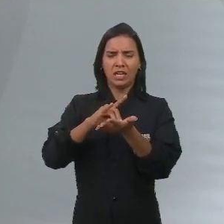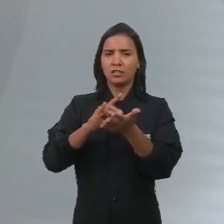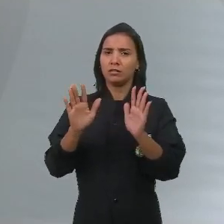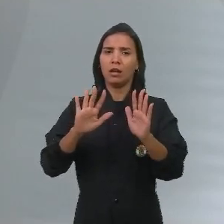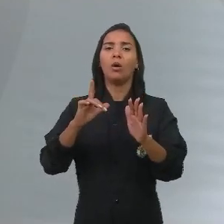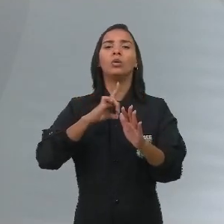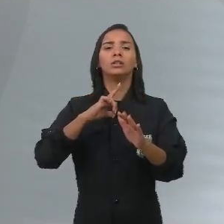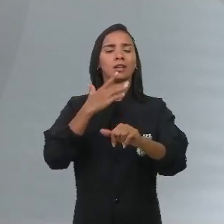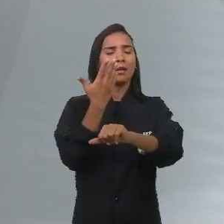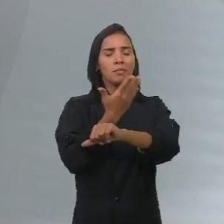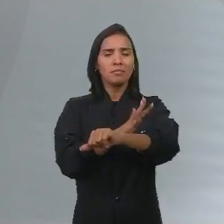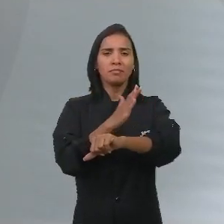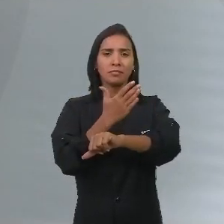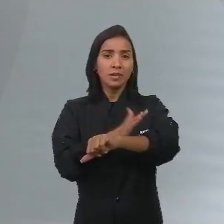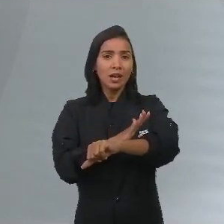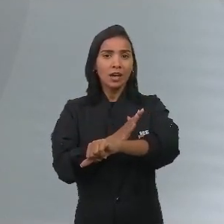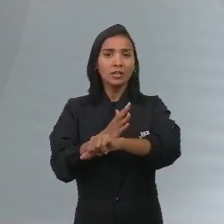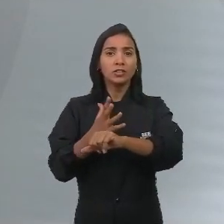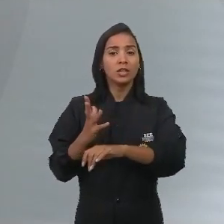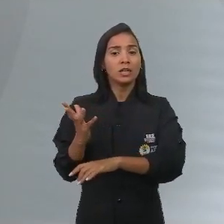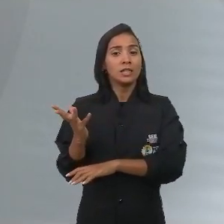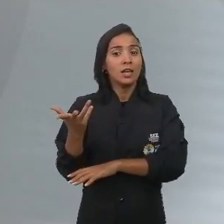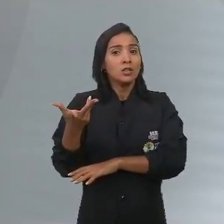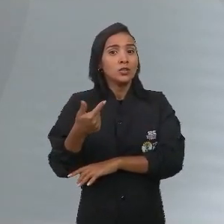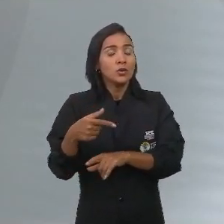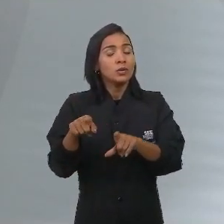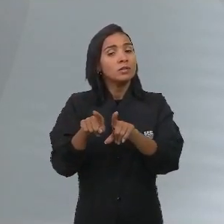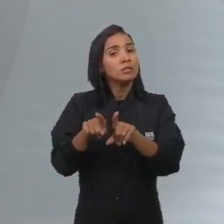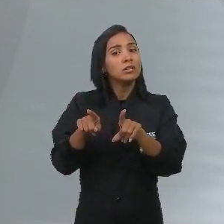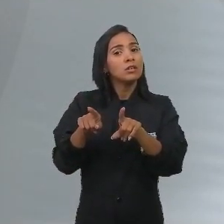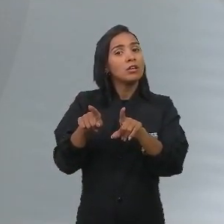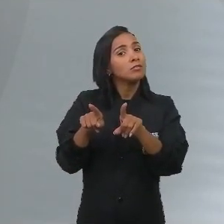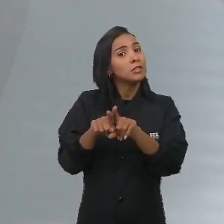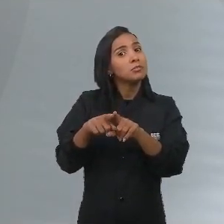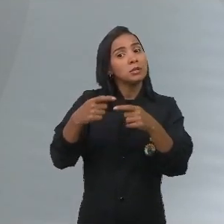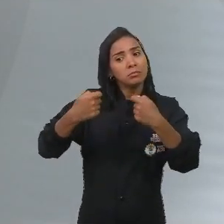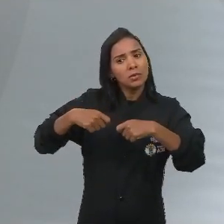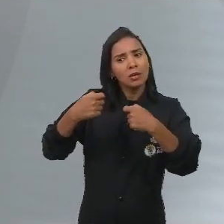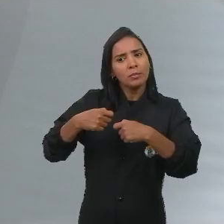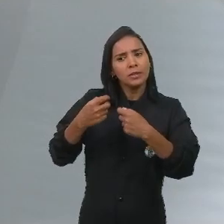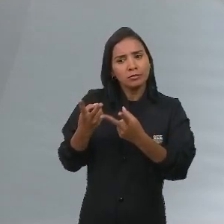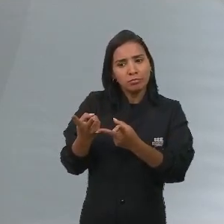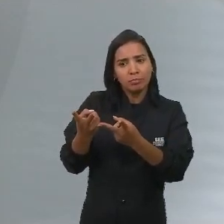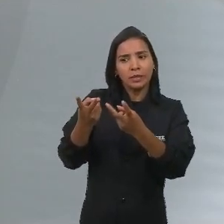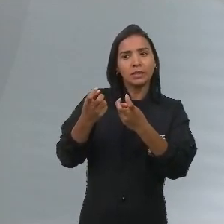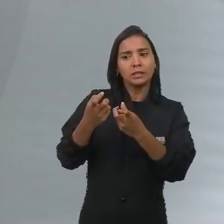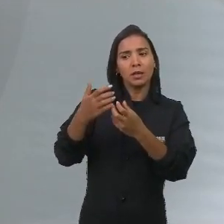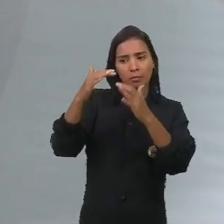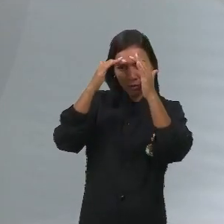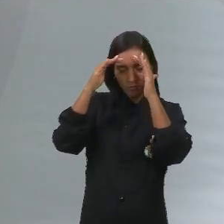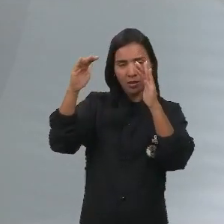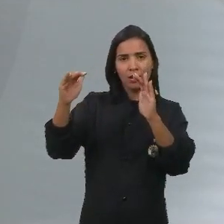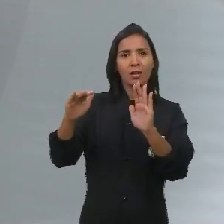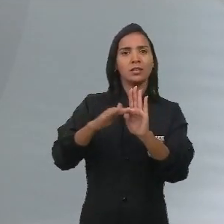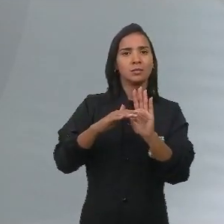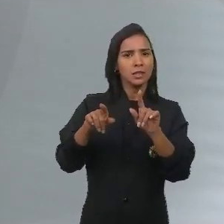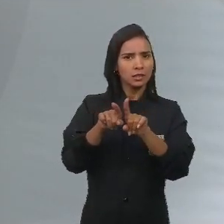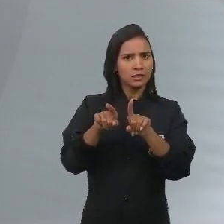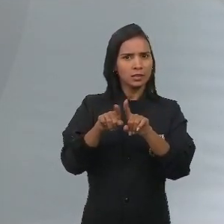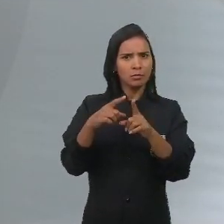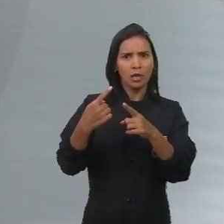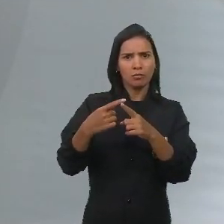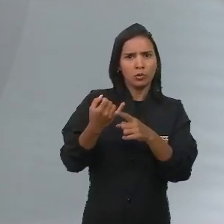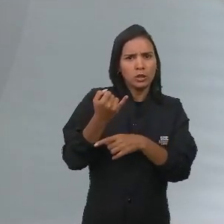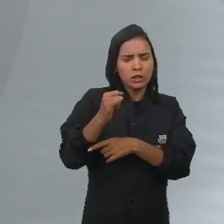práticas existem ações e eu preciso reconhecê-las identificá-las e respeitá-las a partir desse momento em que eu